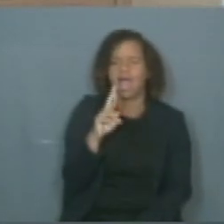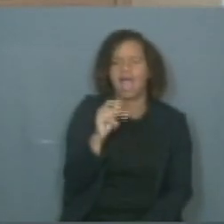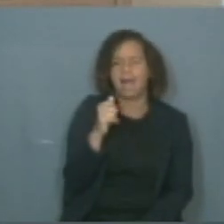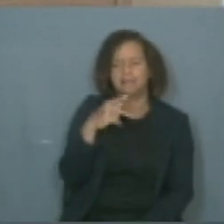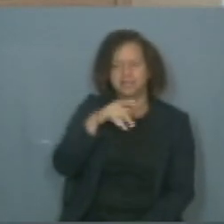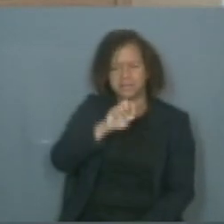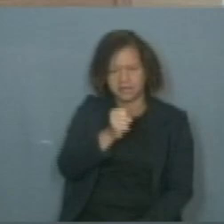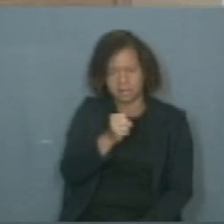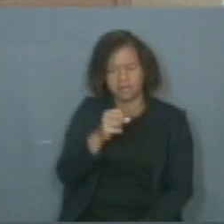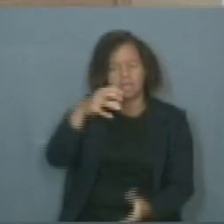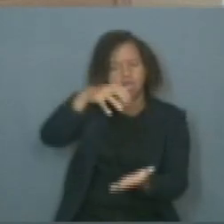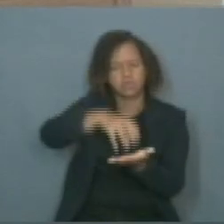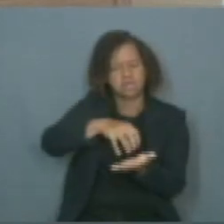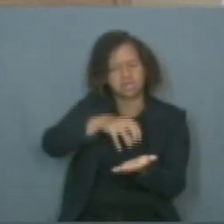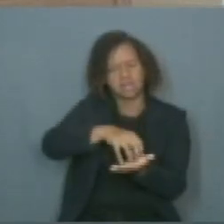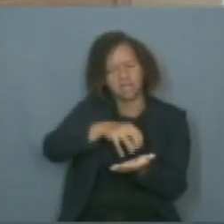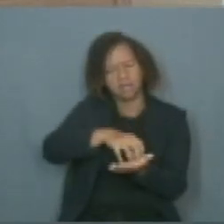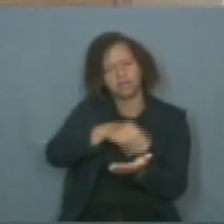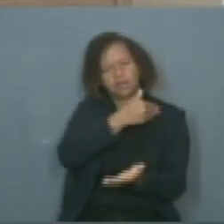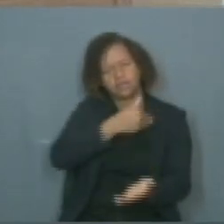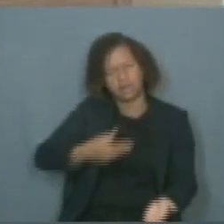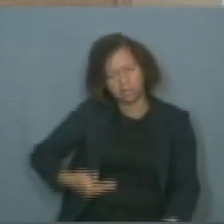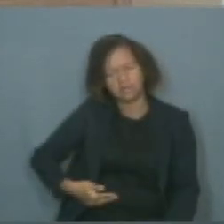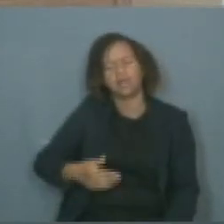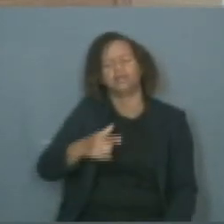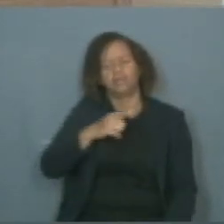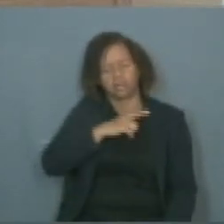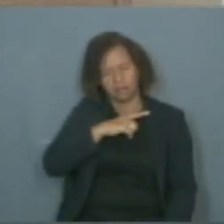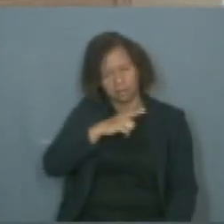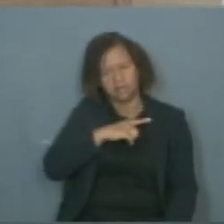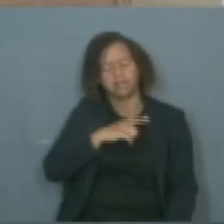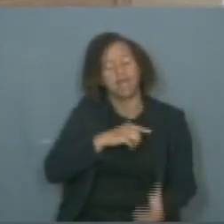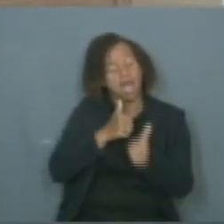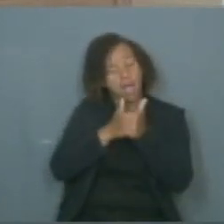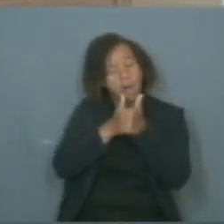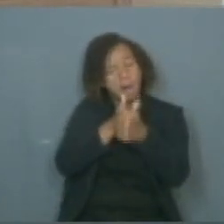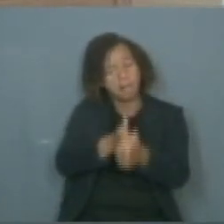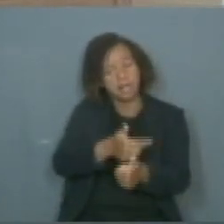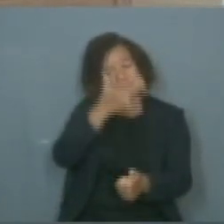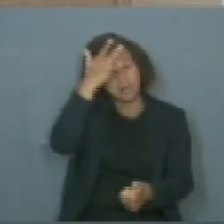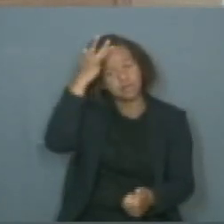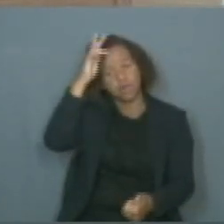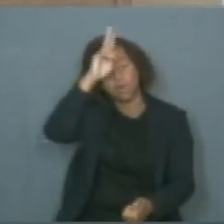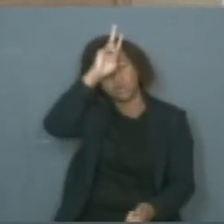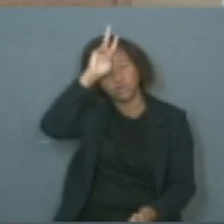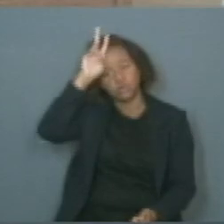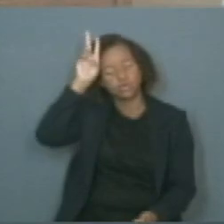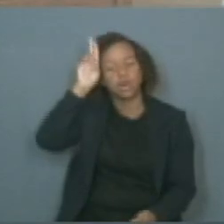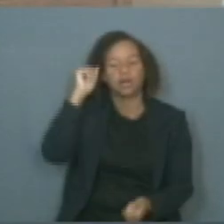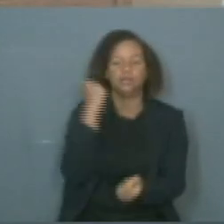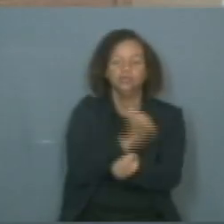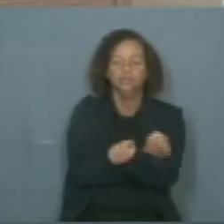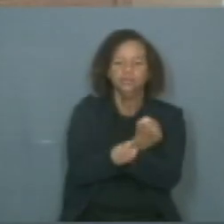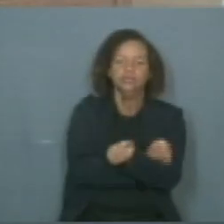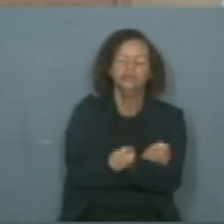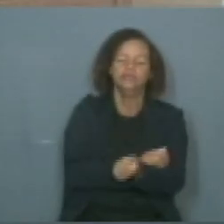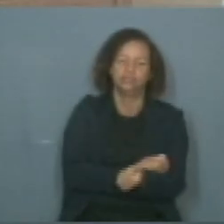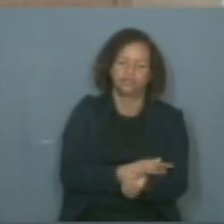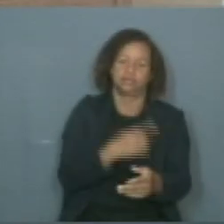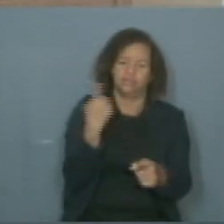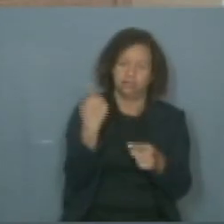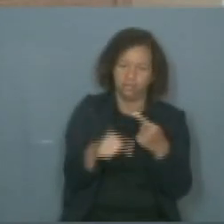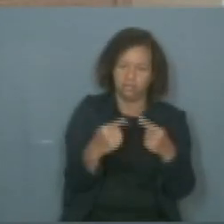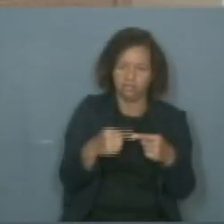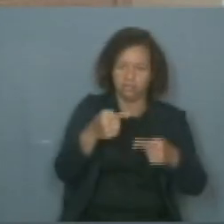é um centro, né, governamental que também acompanha esses usuários e compromete a efetividade